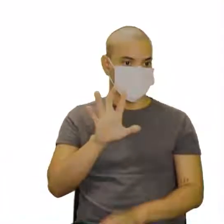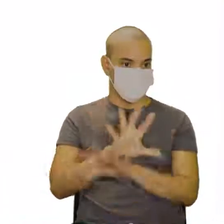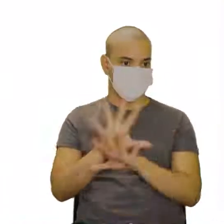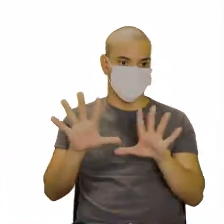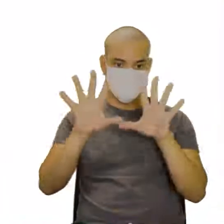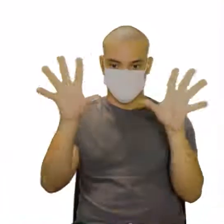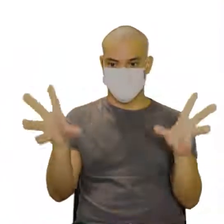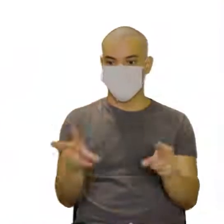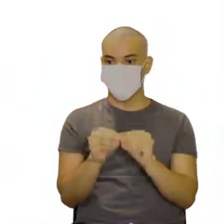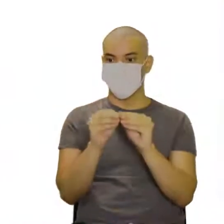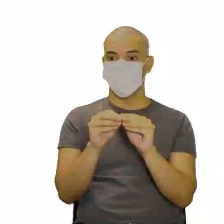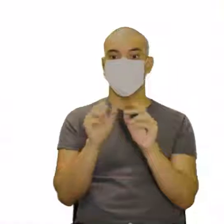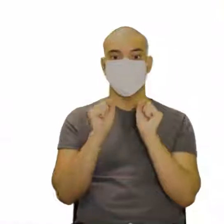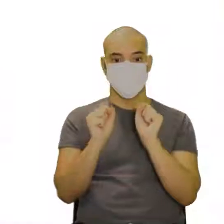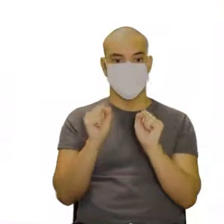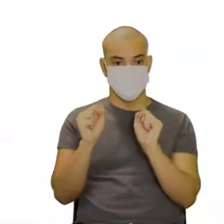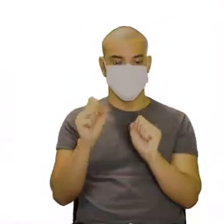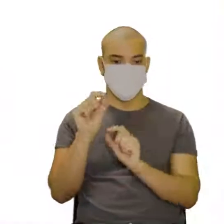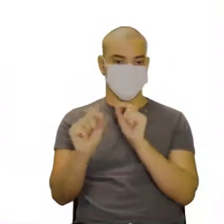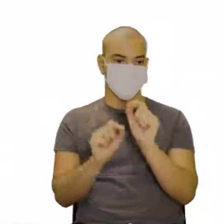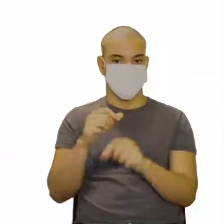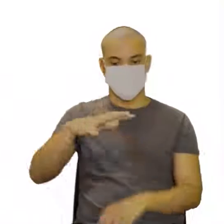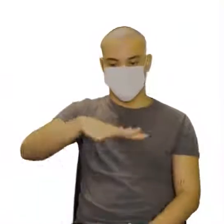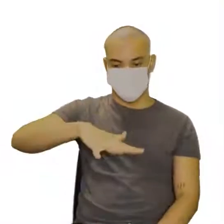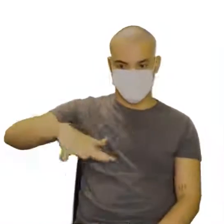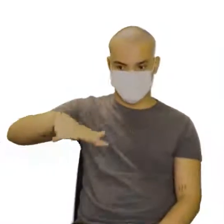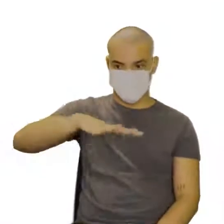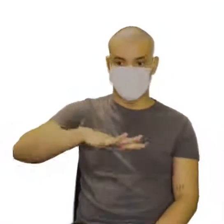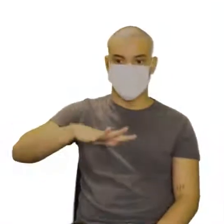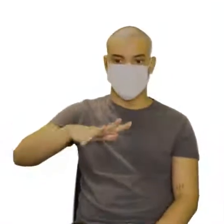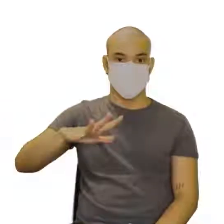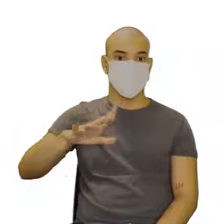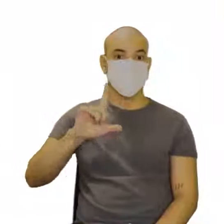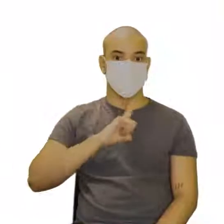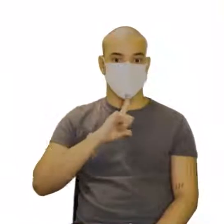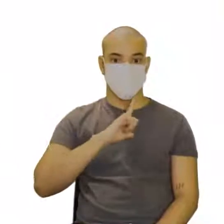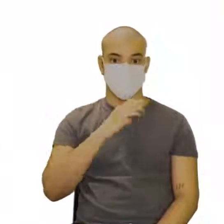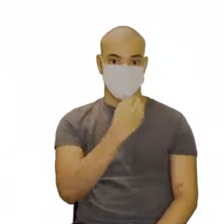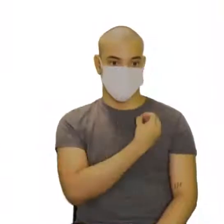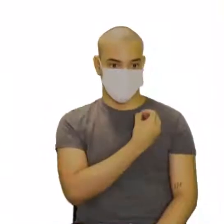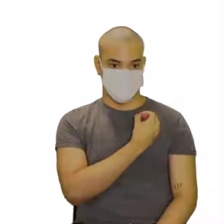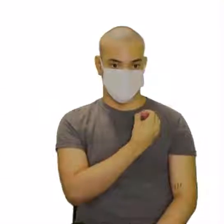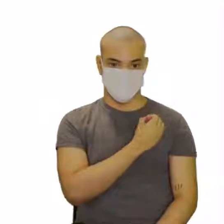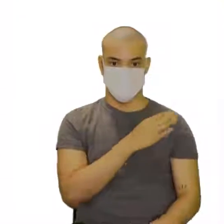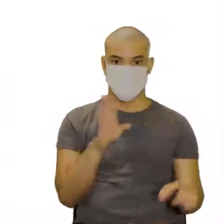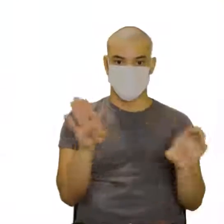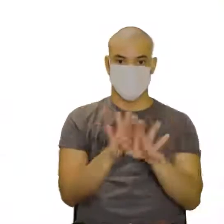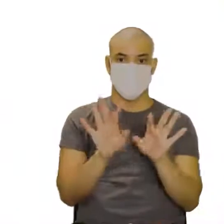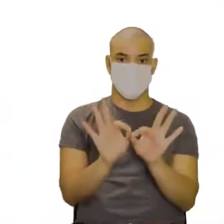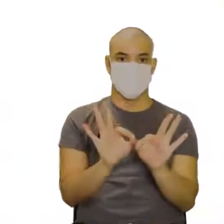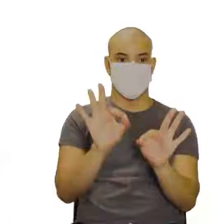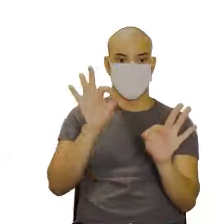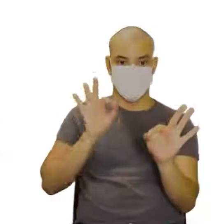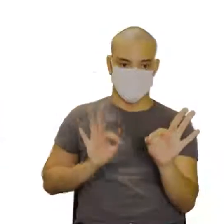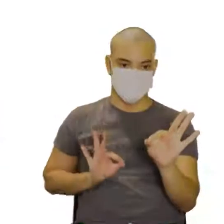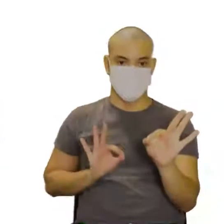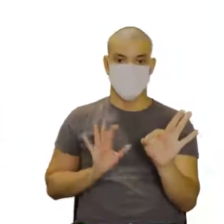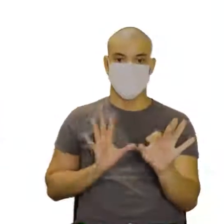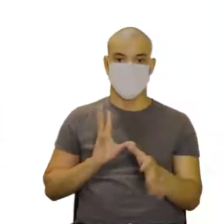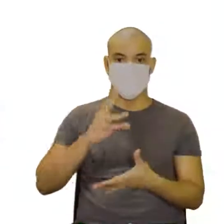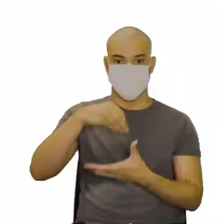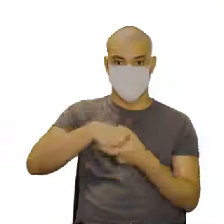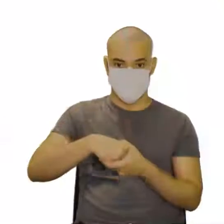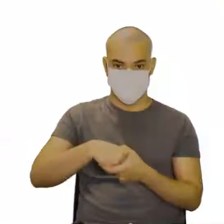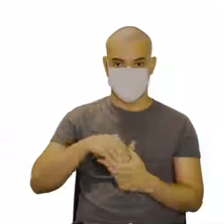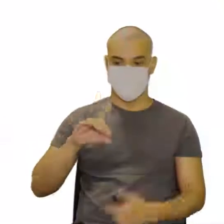só, vocês podem observar que a área ela está no numerador e a distância está no denominador. E